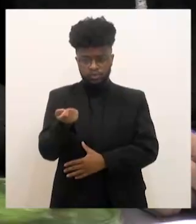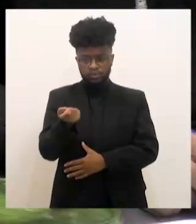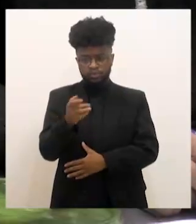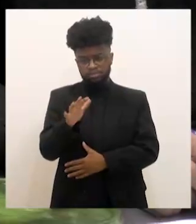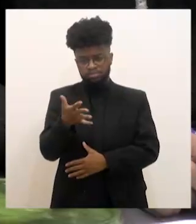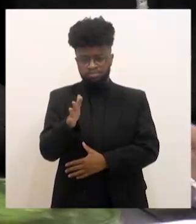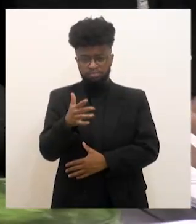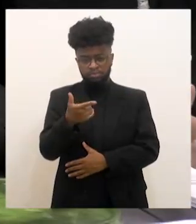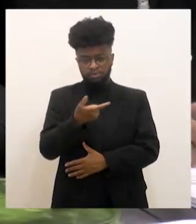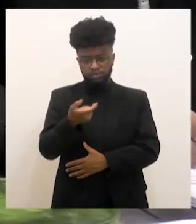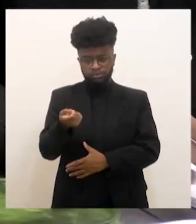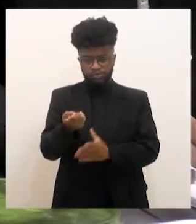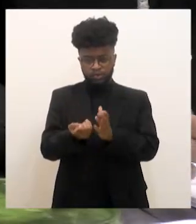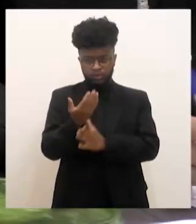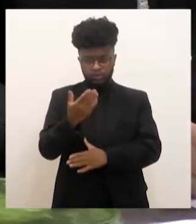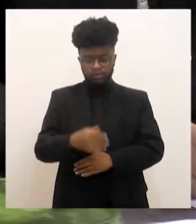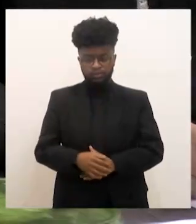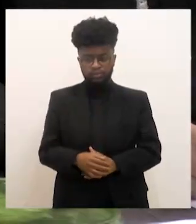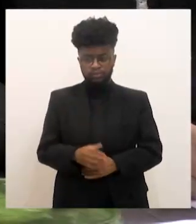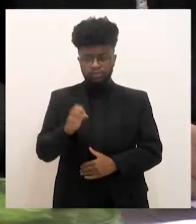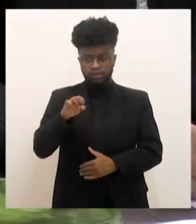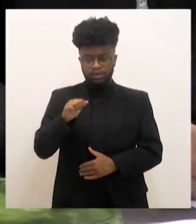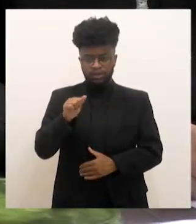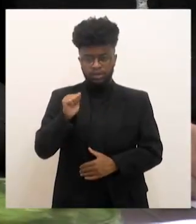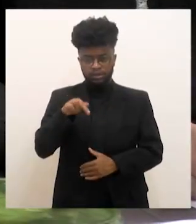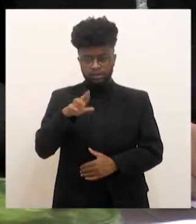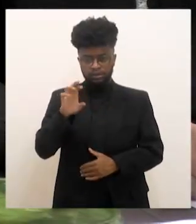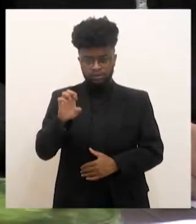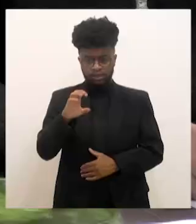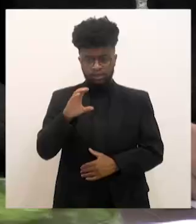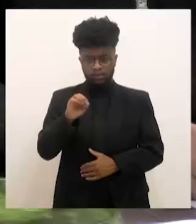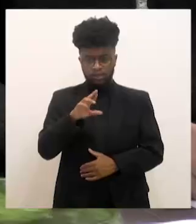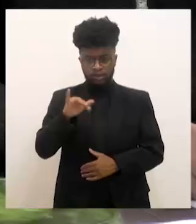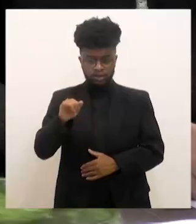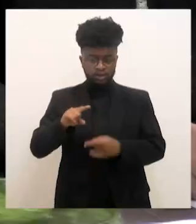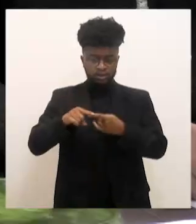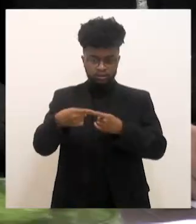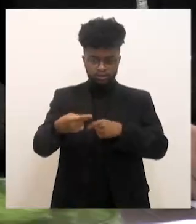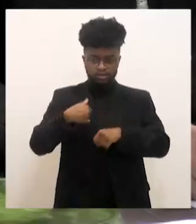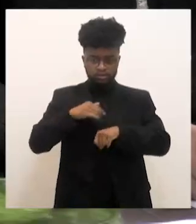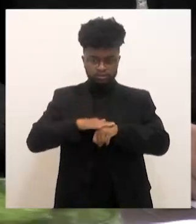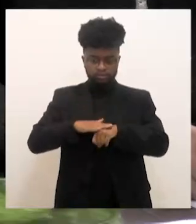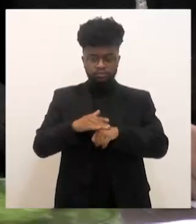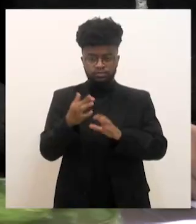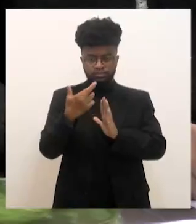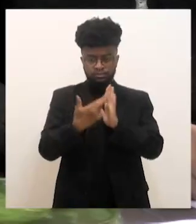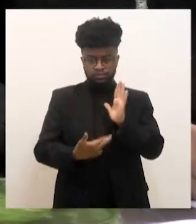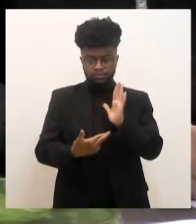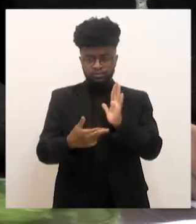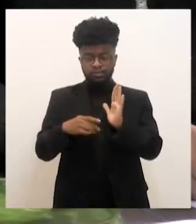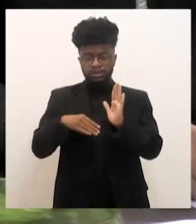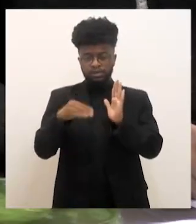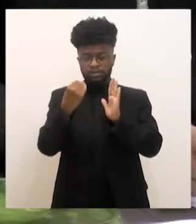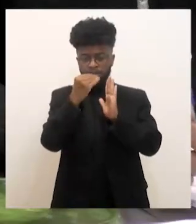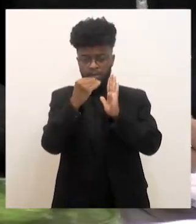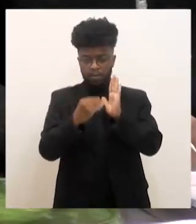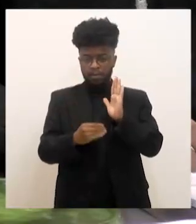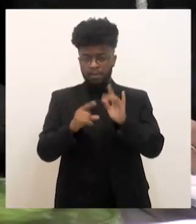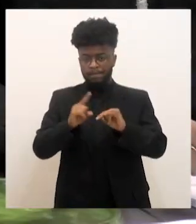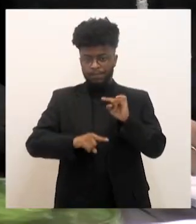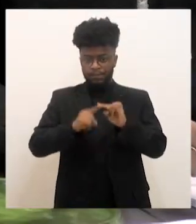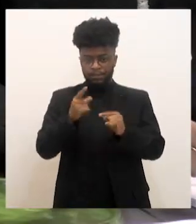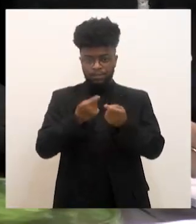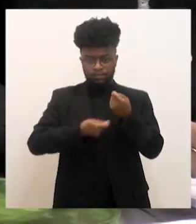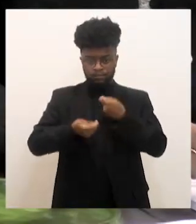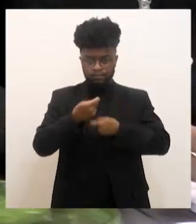lei do ano 2000, André Correia, depois eu virei coautor, eu fui relator, que tem todas as sanções